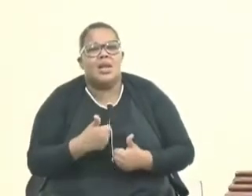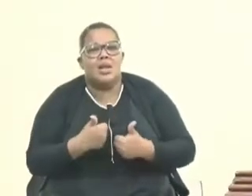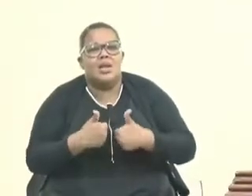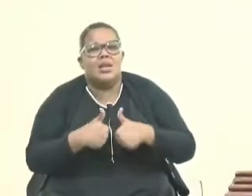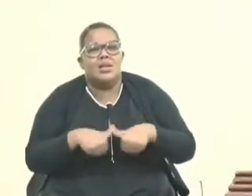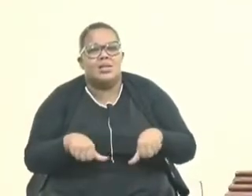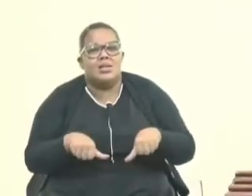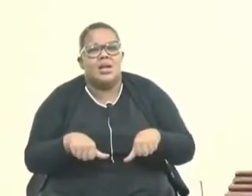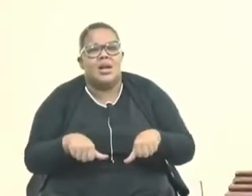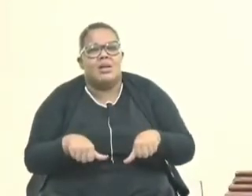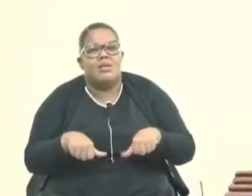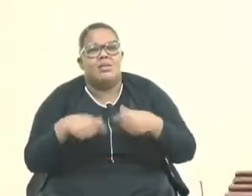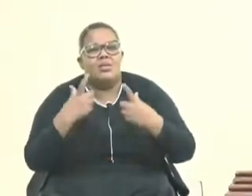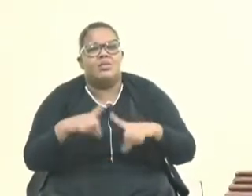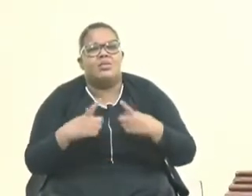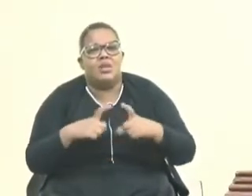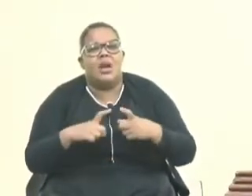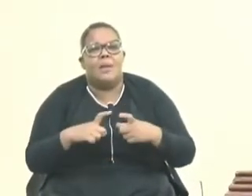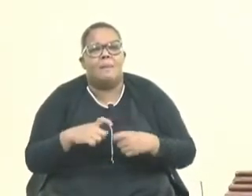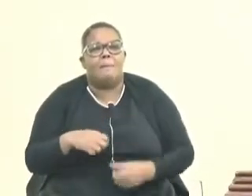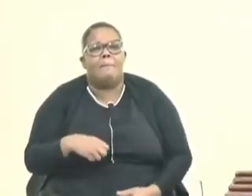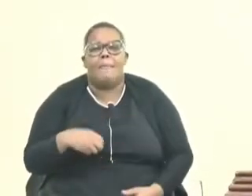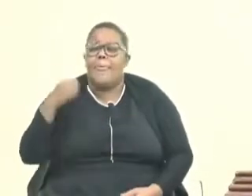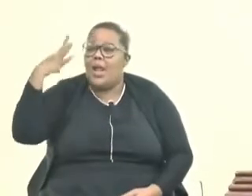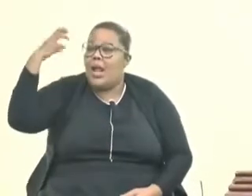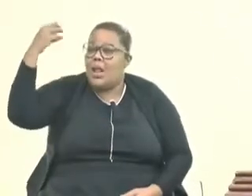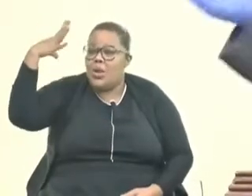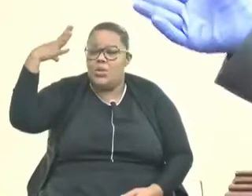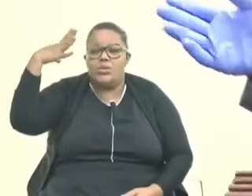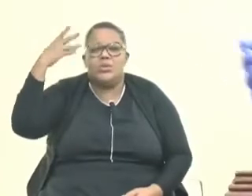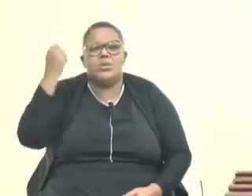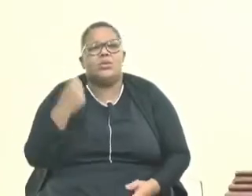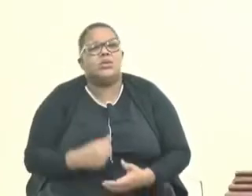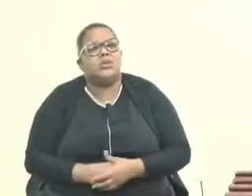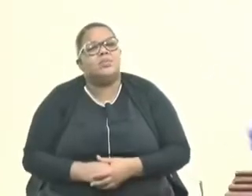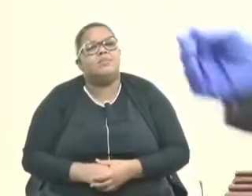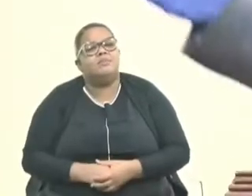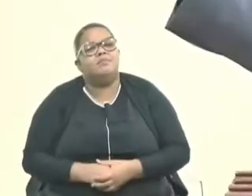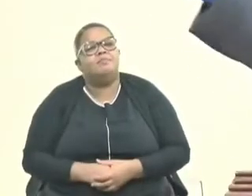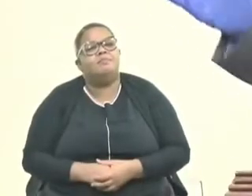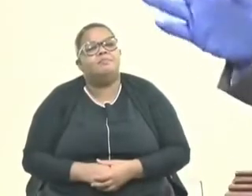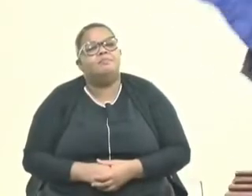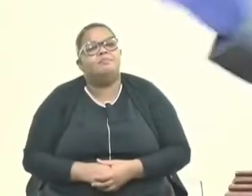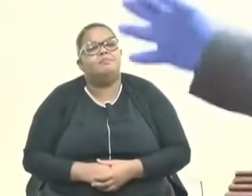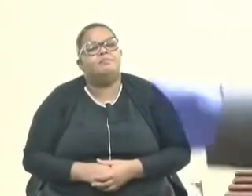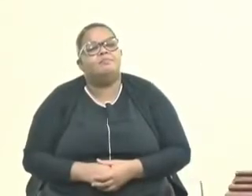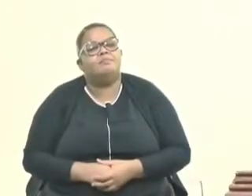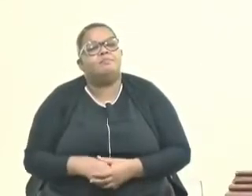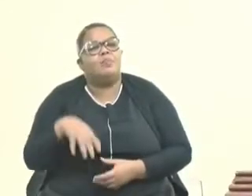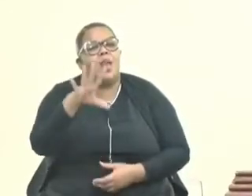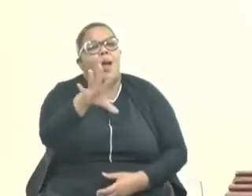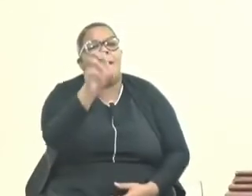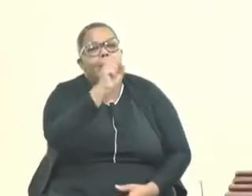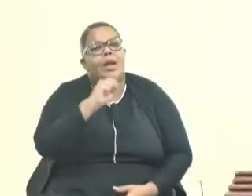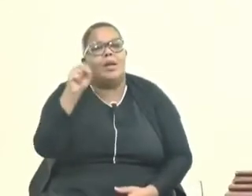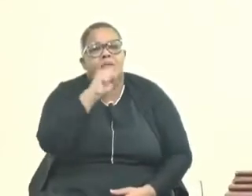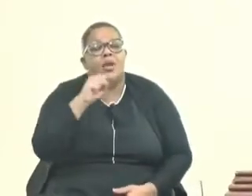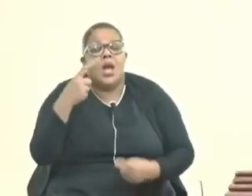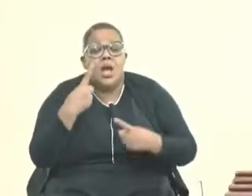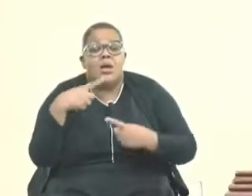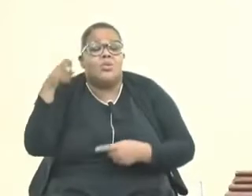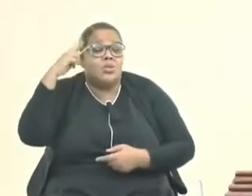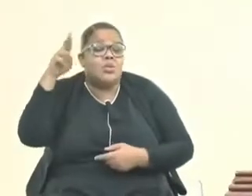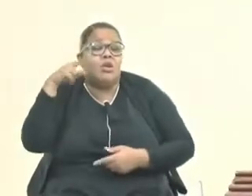EA lâmpada se apagasse não era que Deus não pudesse falar com a lâmpada estava apagada porque Deus é Deus ele é soberano